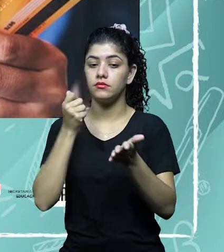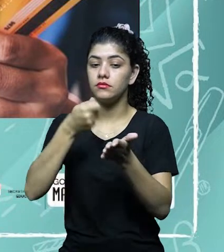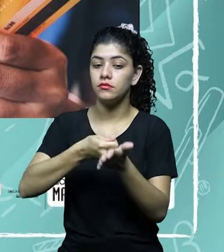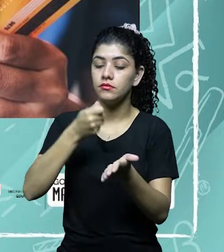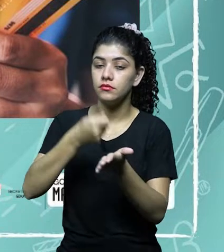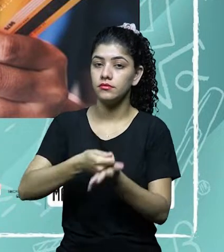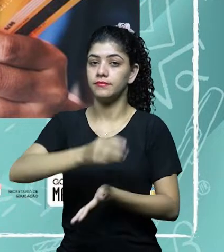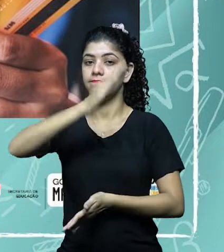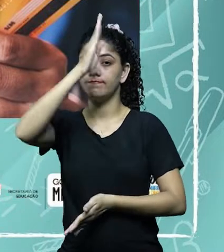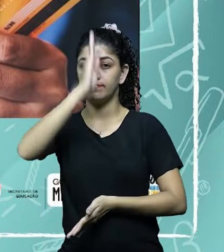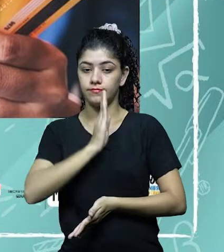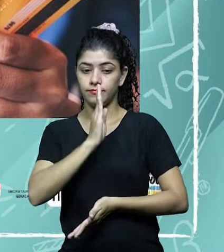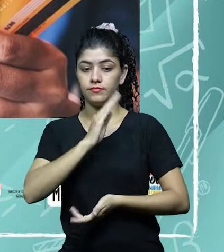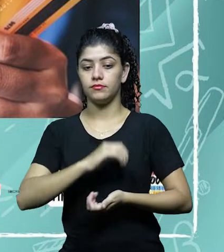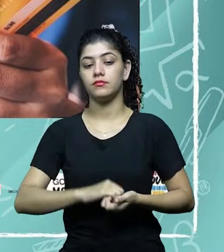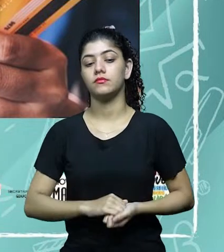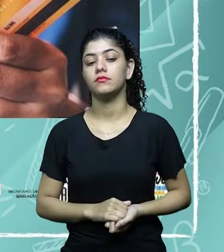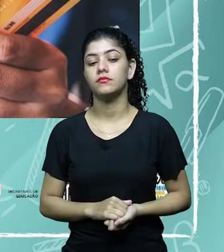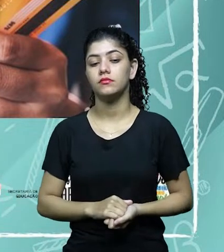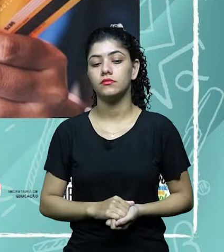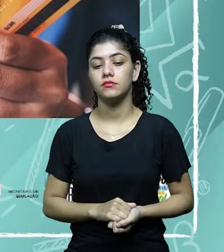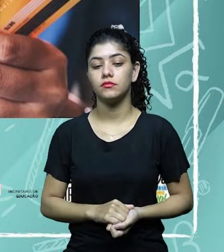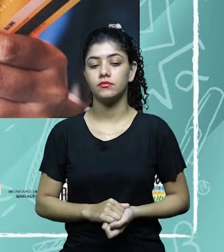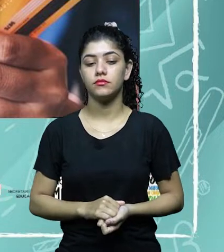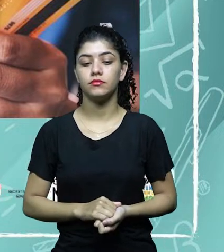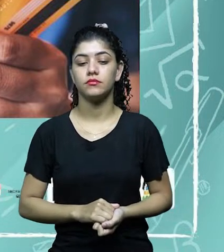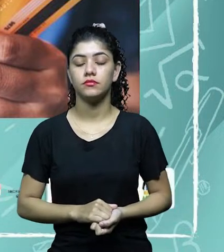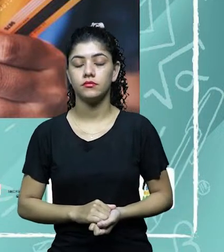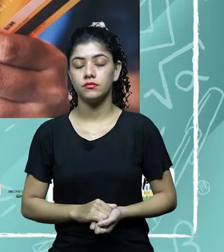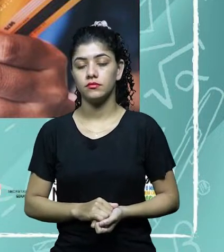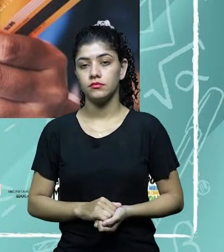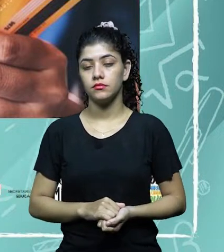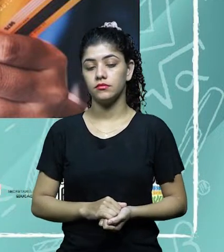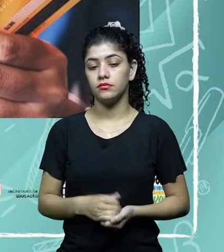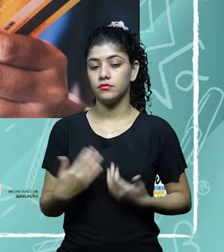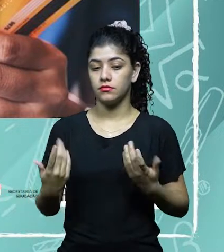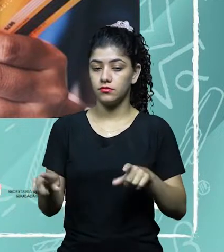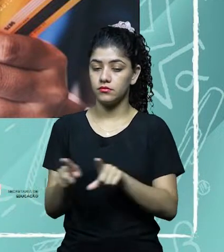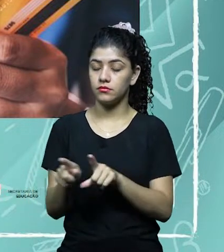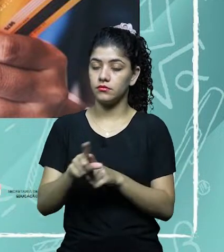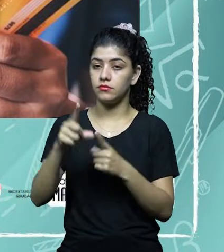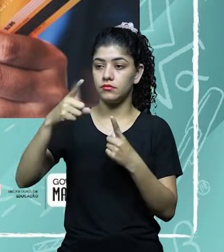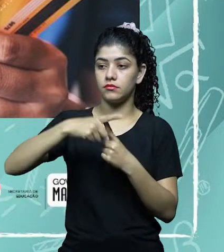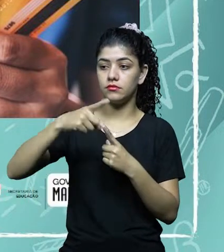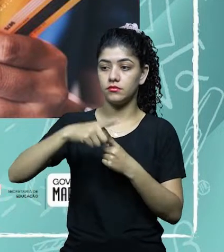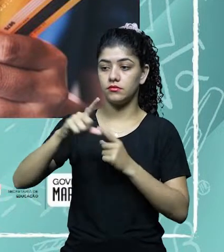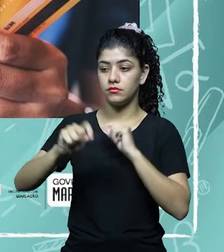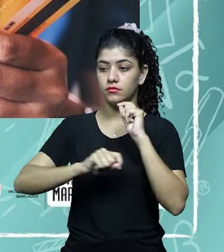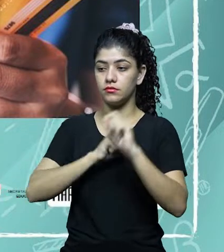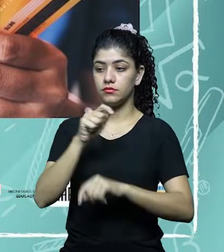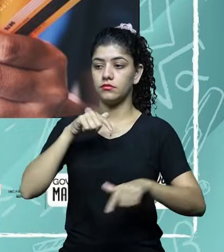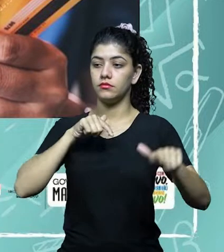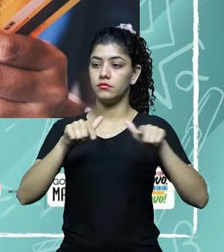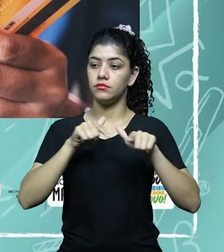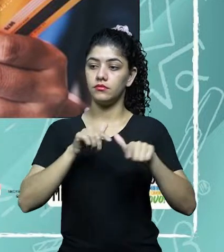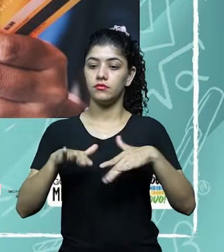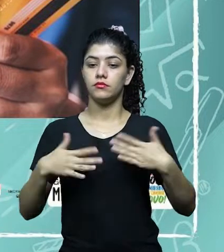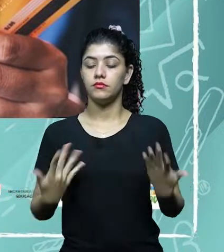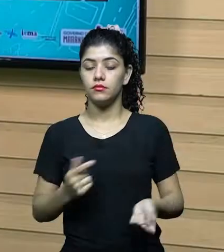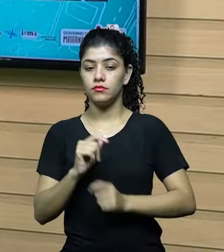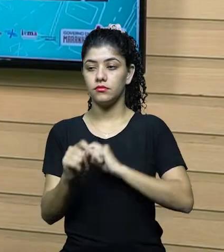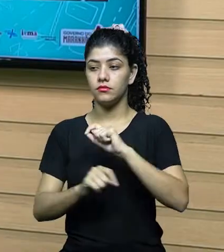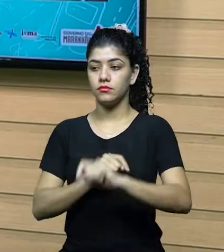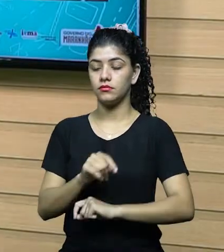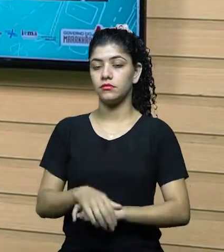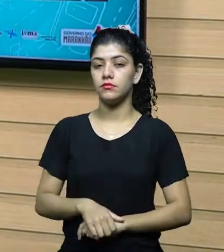são obrigados a oferecerem gratuitamente e os tipos de pacotes padronizados de serviços.